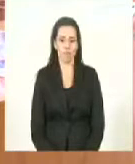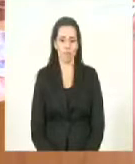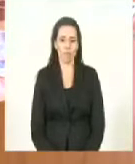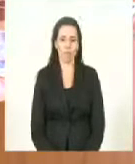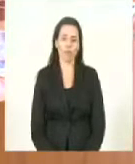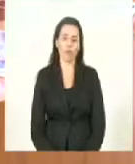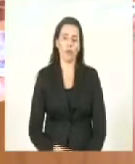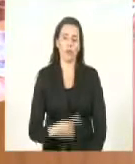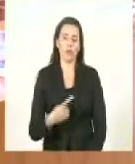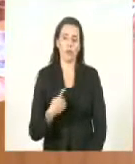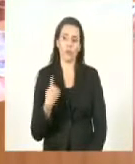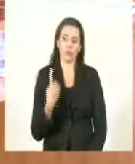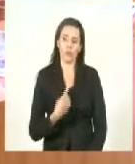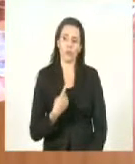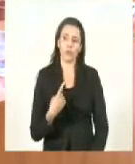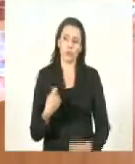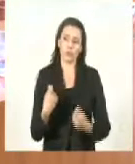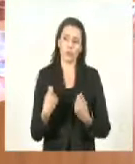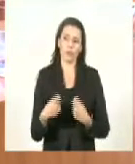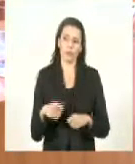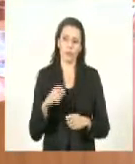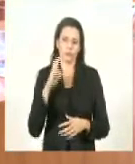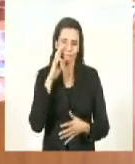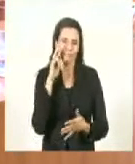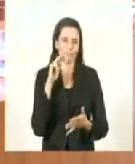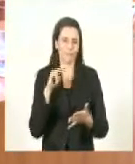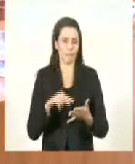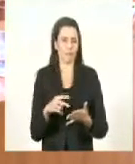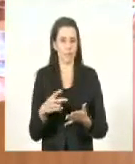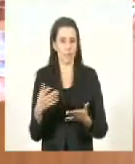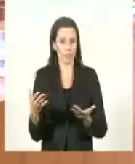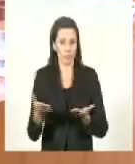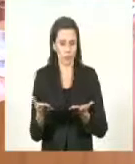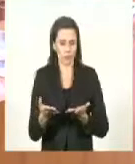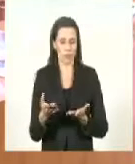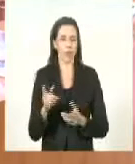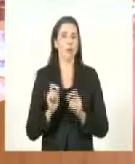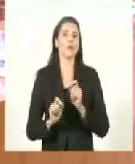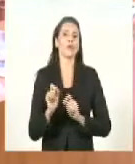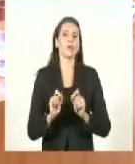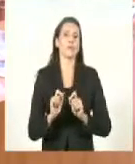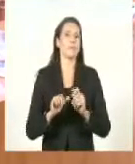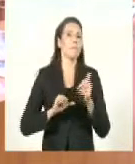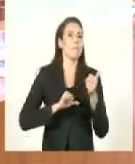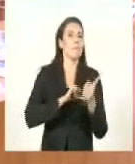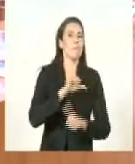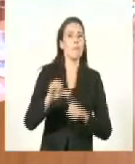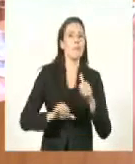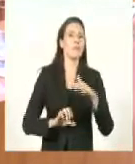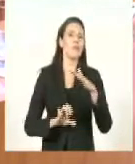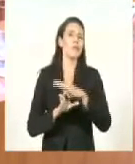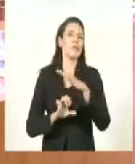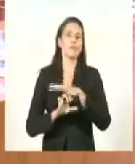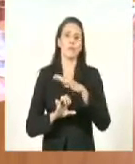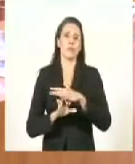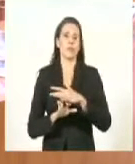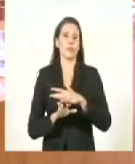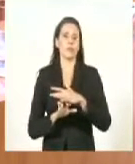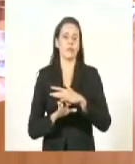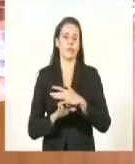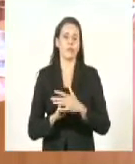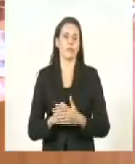identificar nisso é que eu nunca vi ninguém trocar uma empresa para favorecer diminuindo o